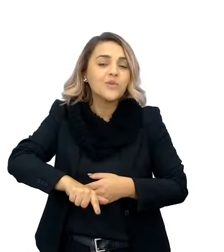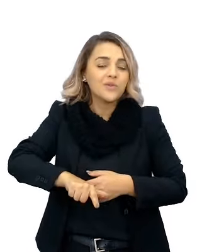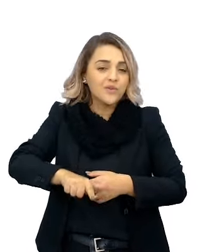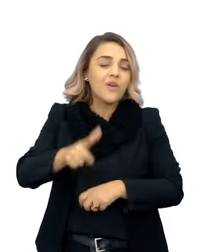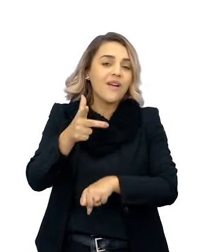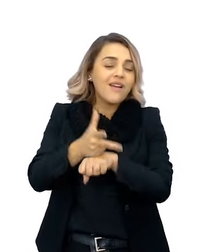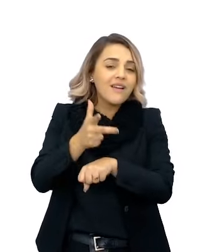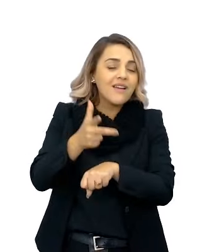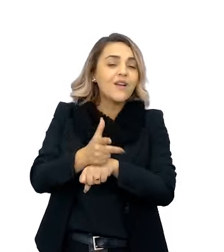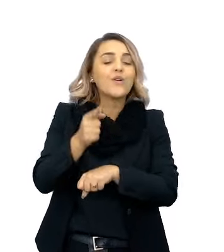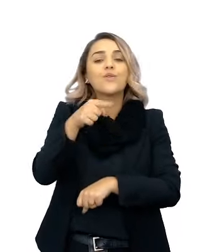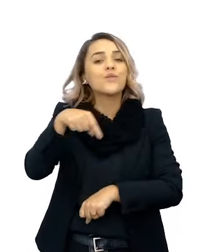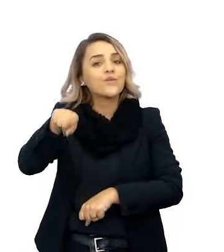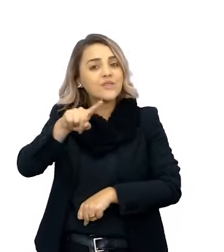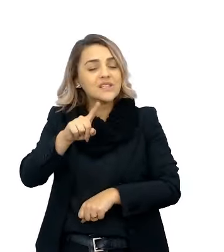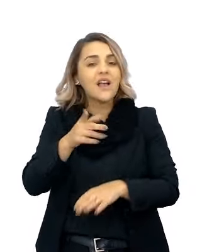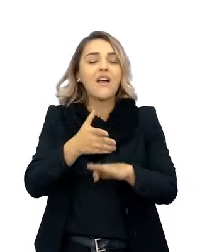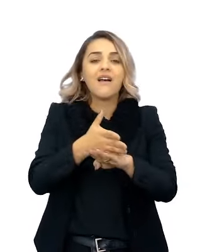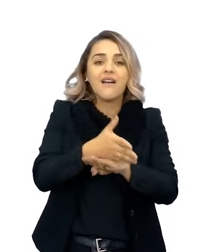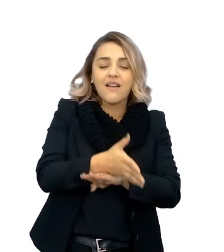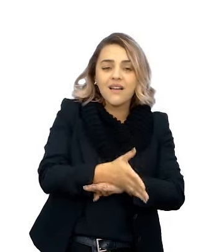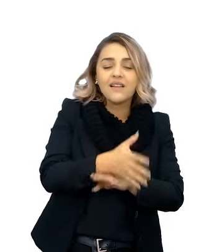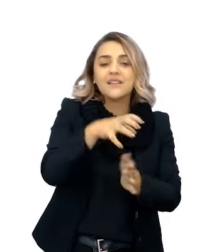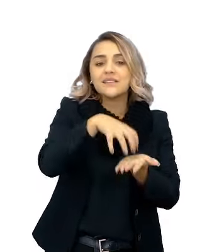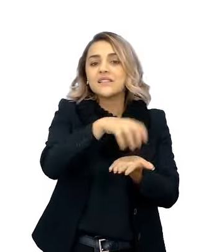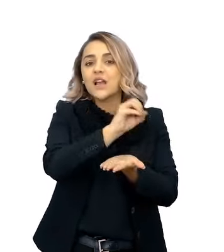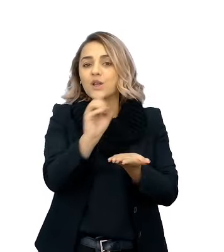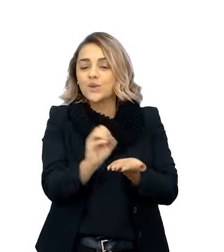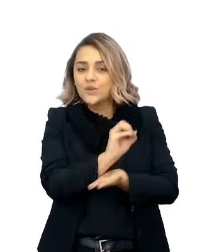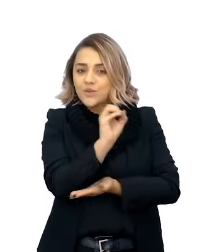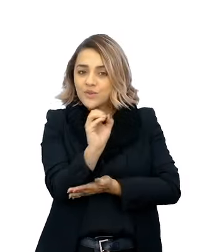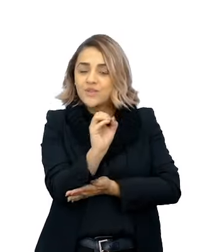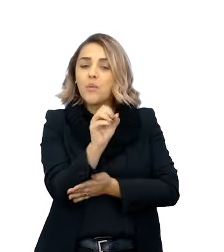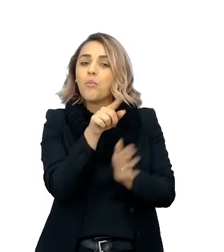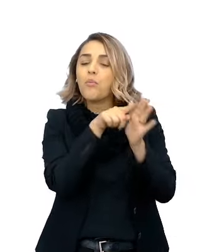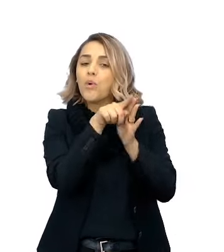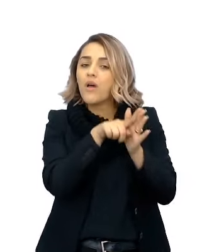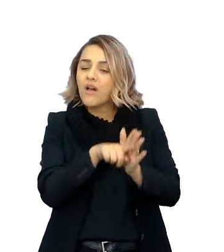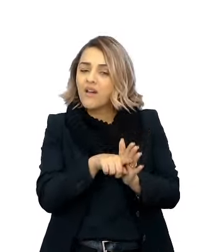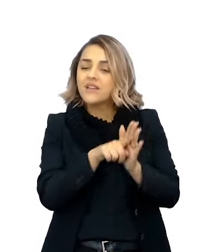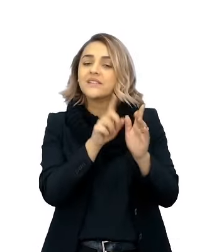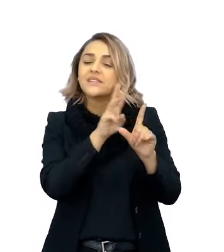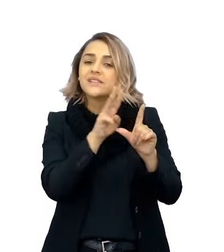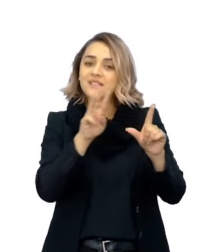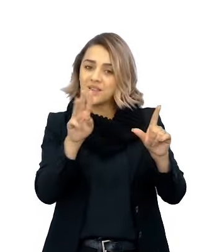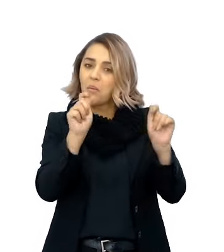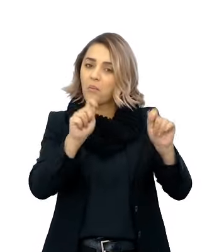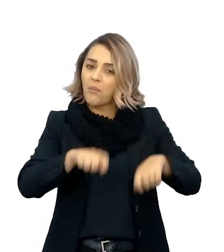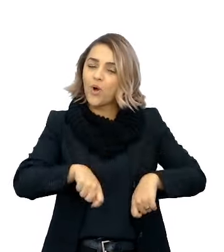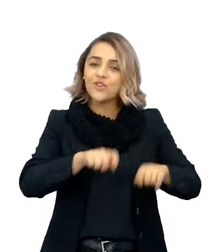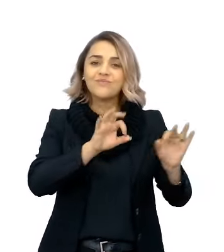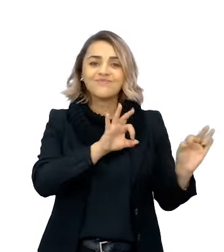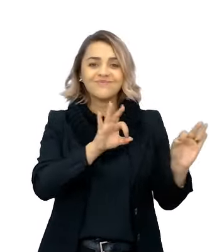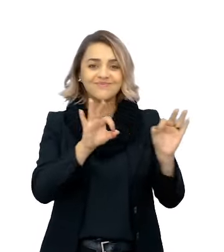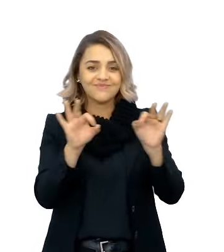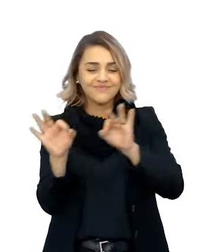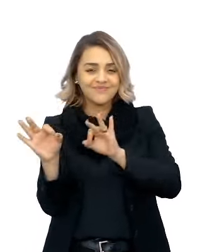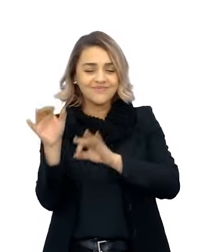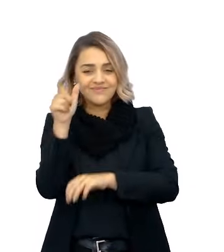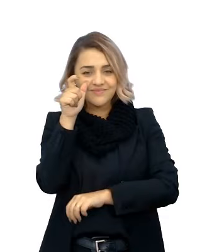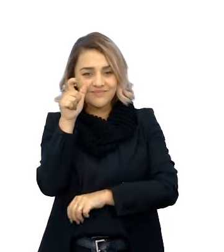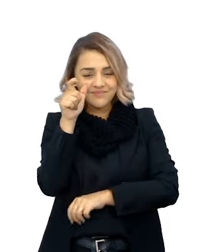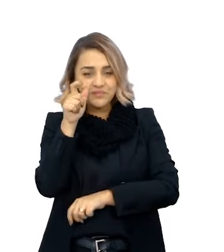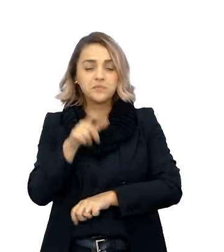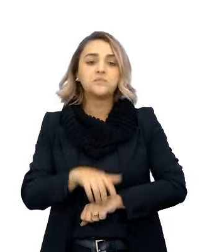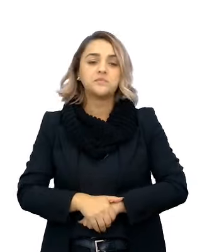gravação, vocês vão lá no Centro de Mídias, no repositório, e podem assistir. E esses slides que nós trazemos